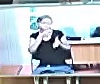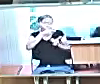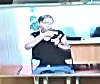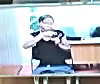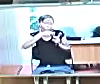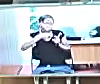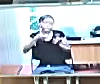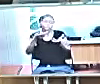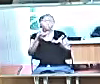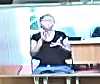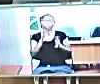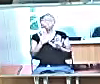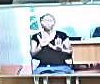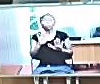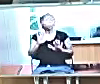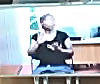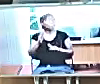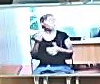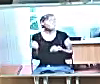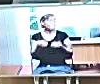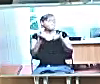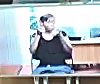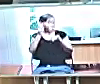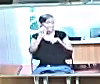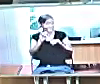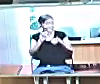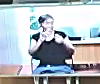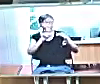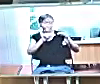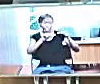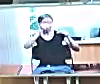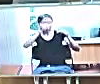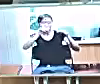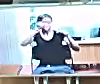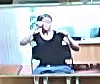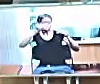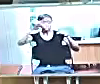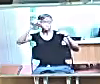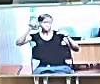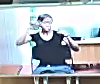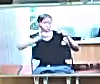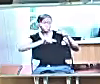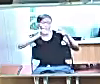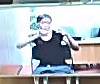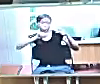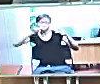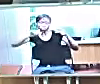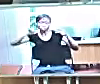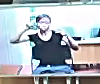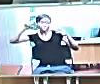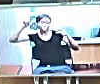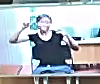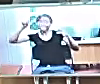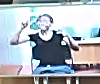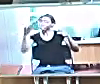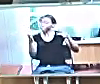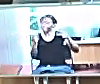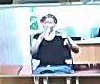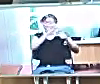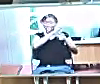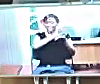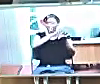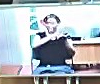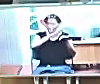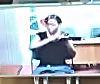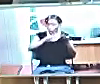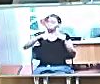pensionistas o ideal era que essas duas curvas sejam crescentes mas que ela se a companhia é que a despesa do estado acompanhe o crescimento